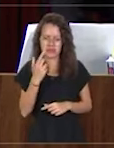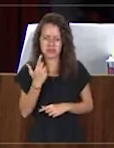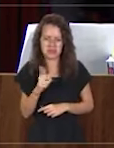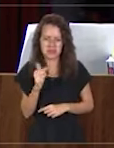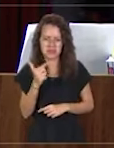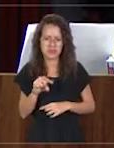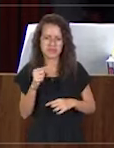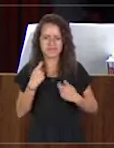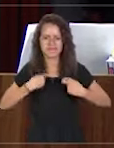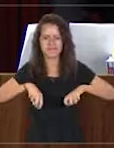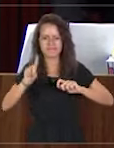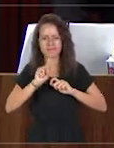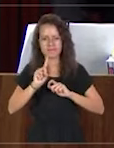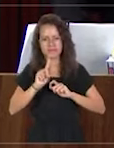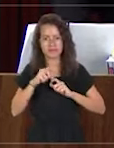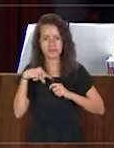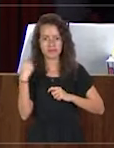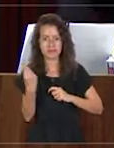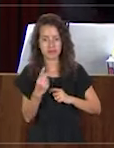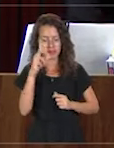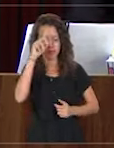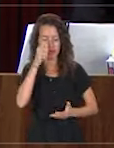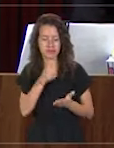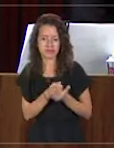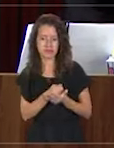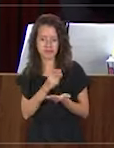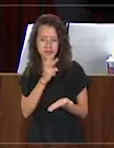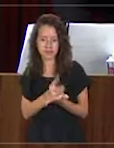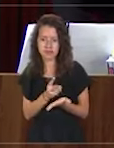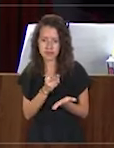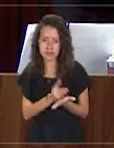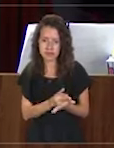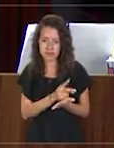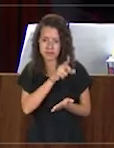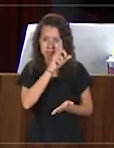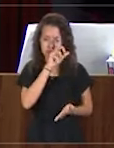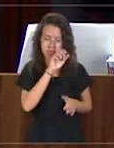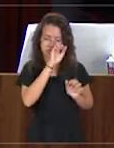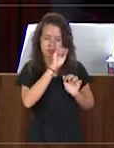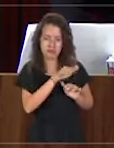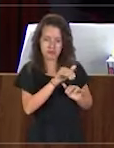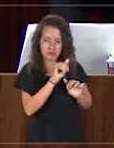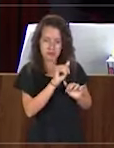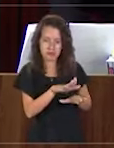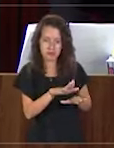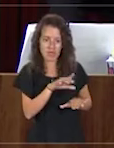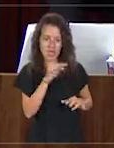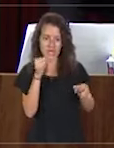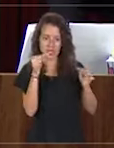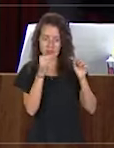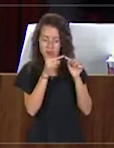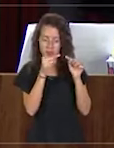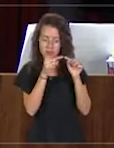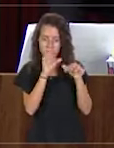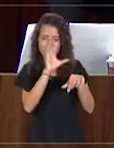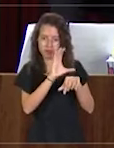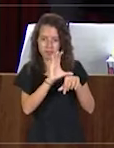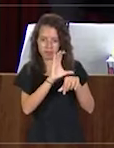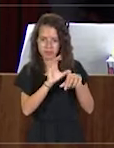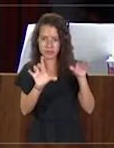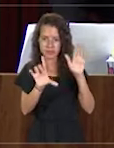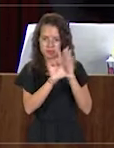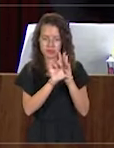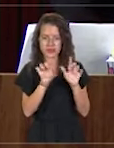aqui as Forças Armadas no rol de atribuições legais, constitucionais, dentro do